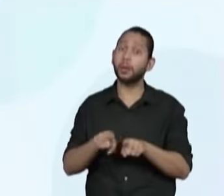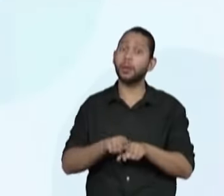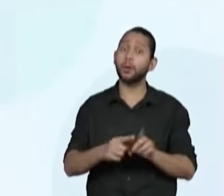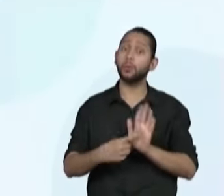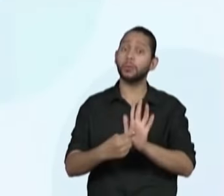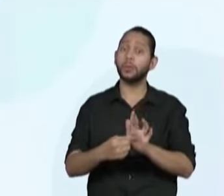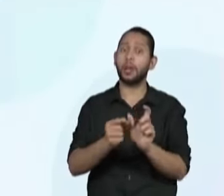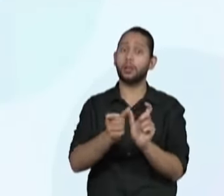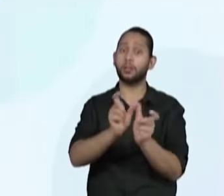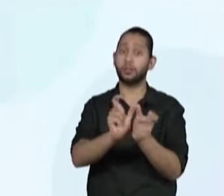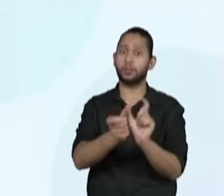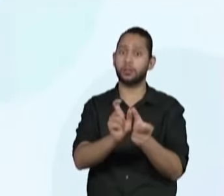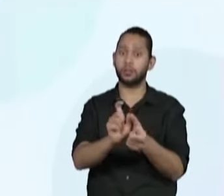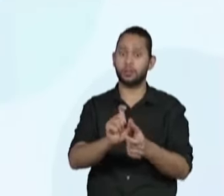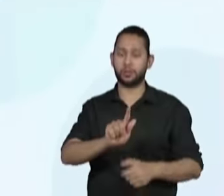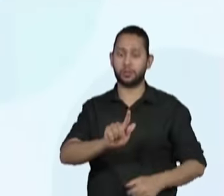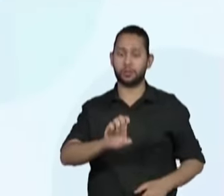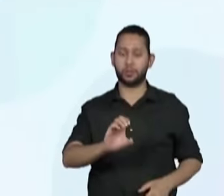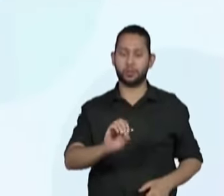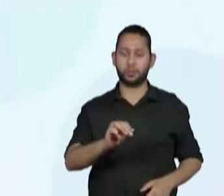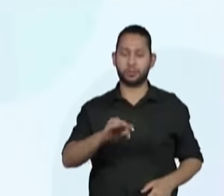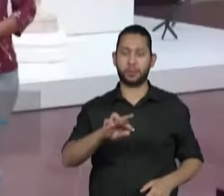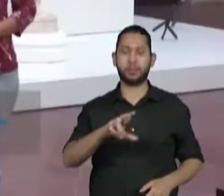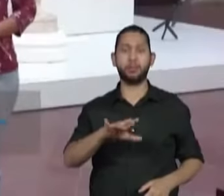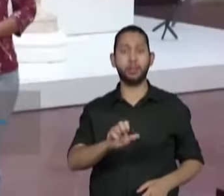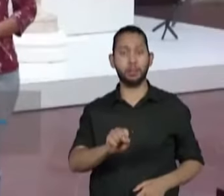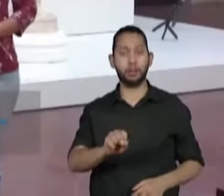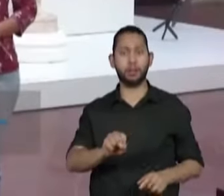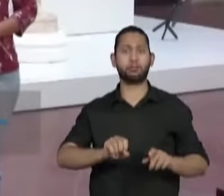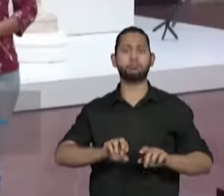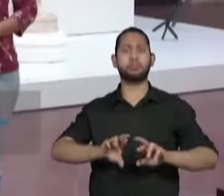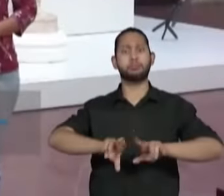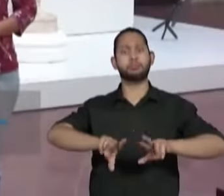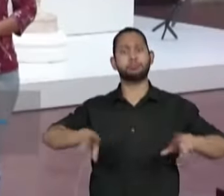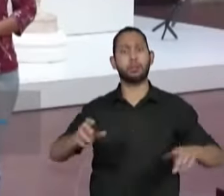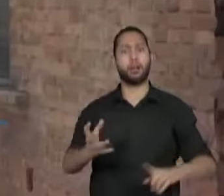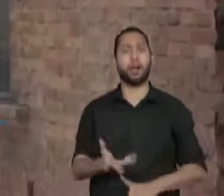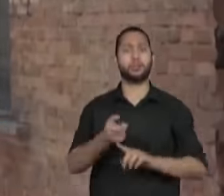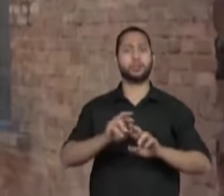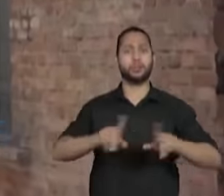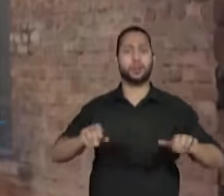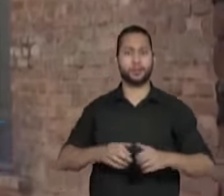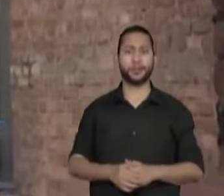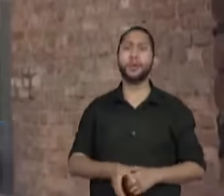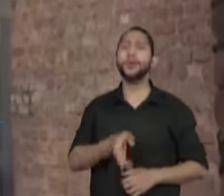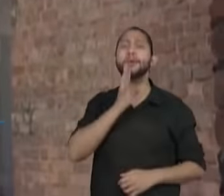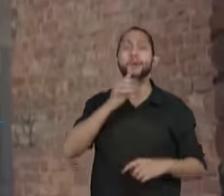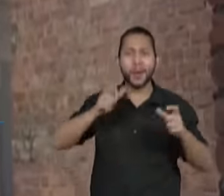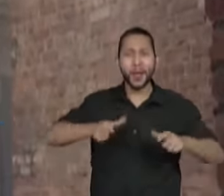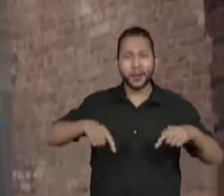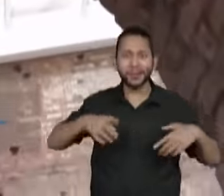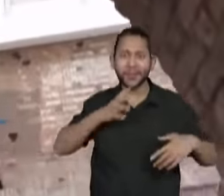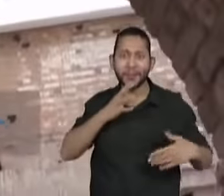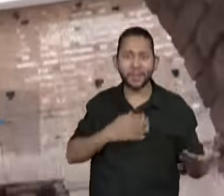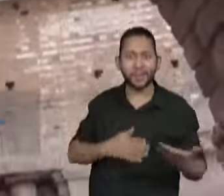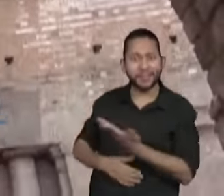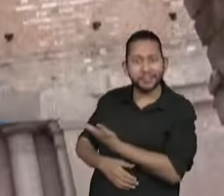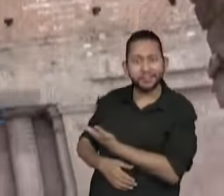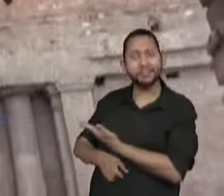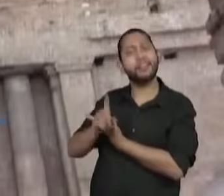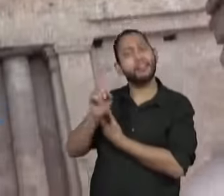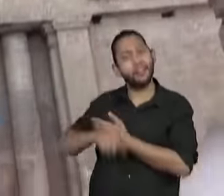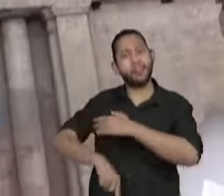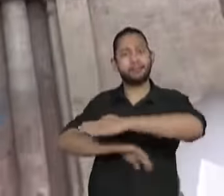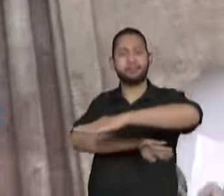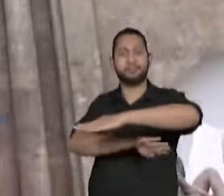geral aqui nas artes visuais, em obras artísticas, tá? Conforme vocês podem observar, nós estamos aqui na Pinacoteca do Estado de São Paulo, nessa